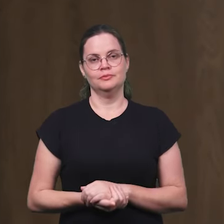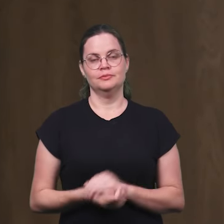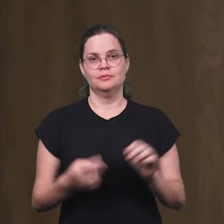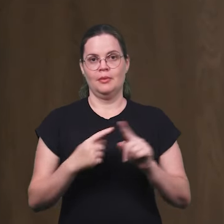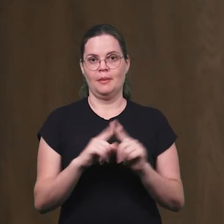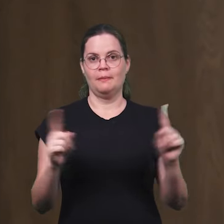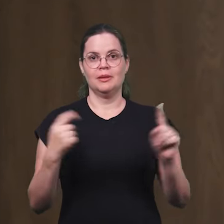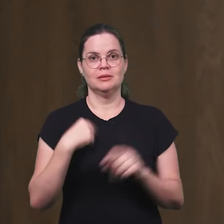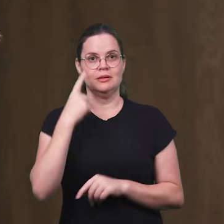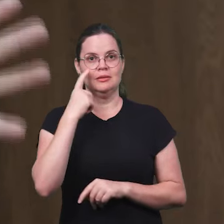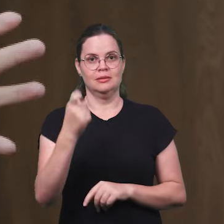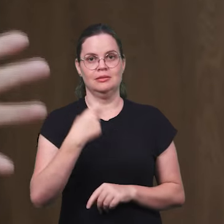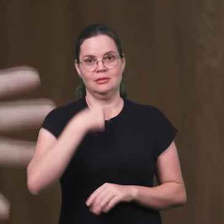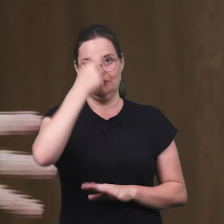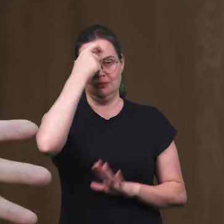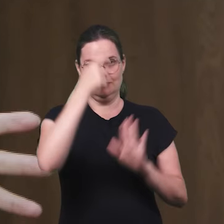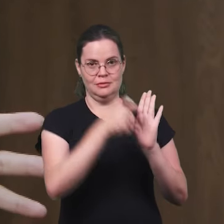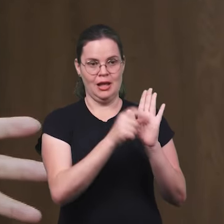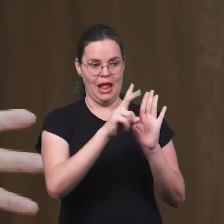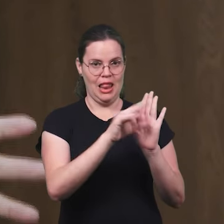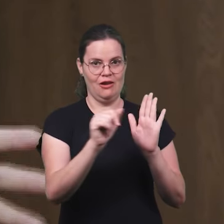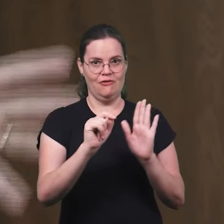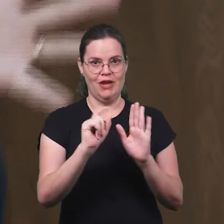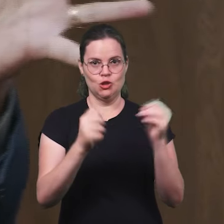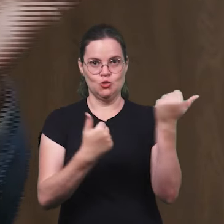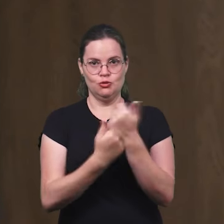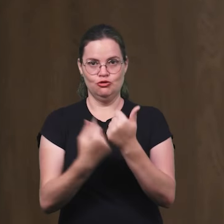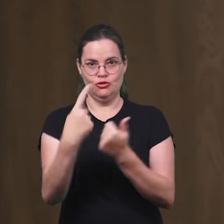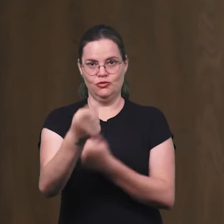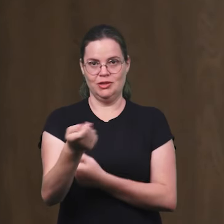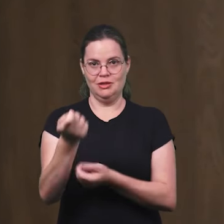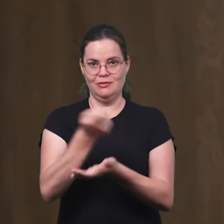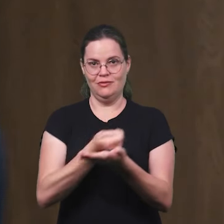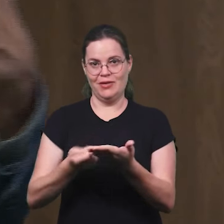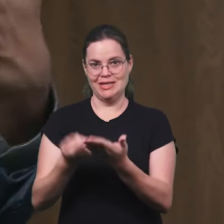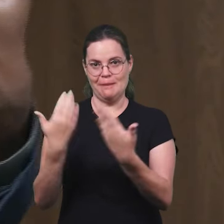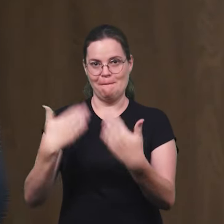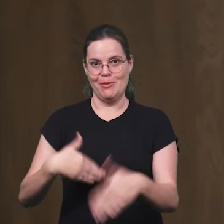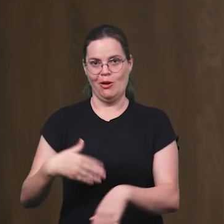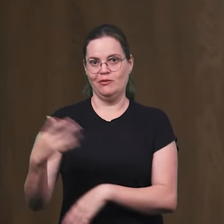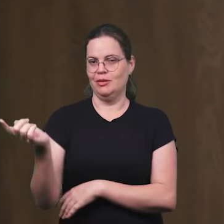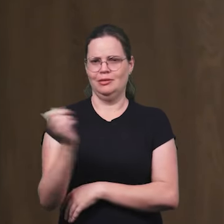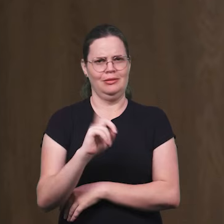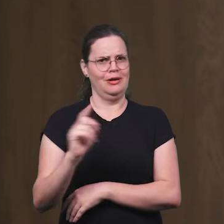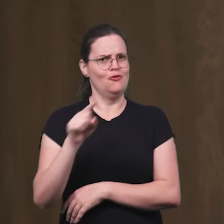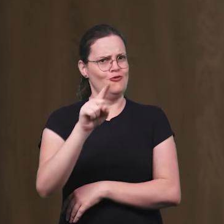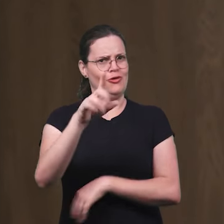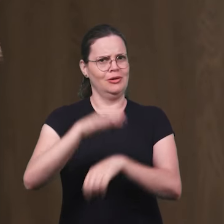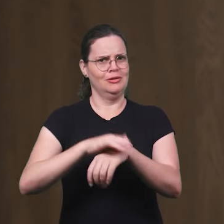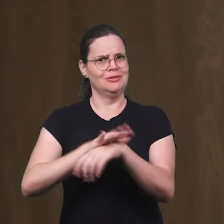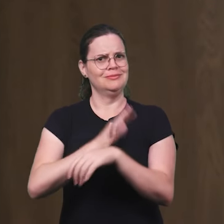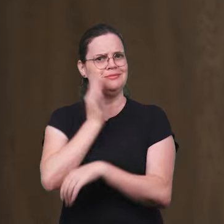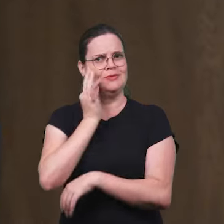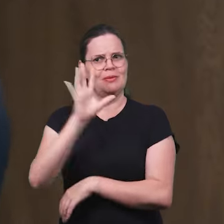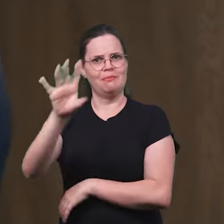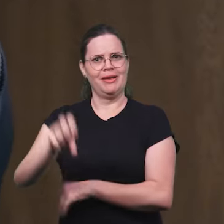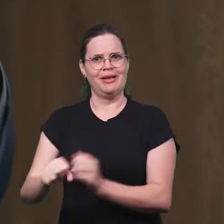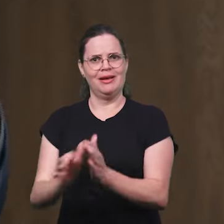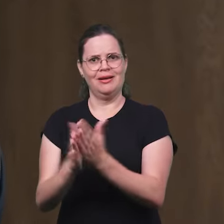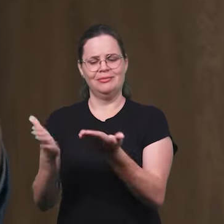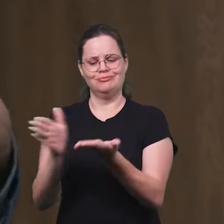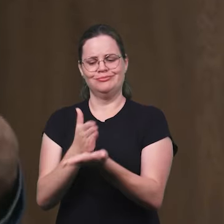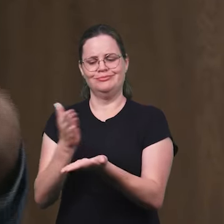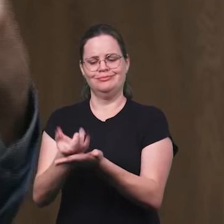a inteligência artificial ainda não vai fazer a sua prova, né? Você que vai ter que ir lá pegar o caderno de questões e marcar. Mas